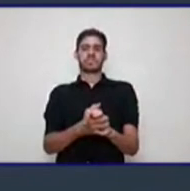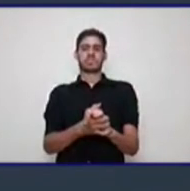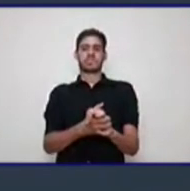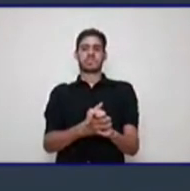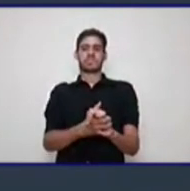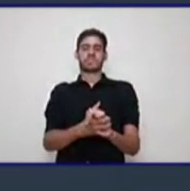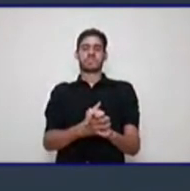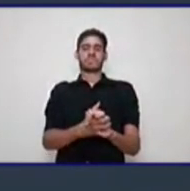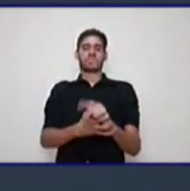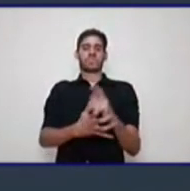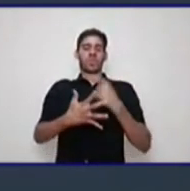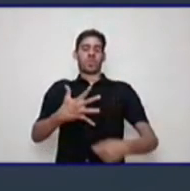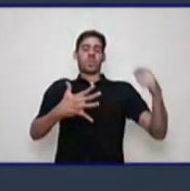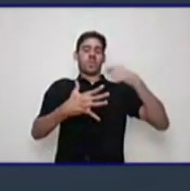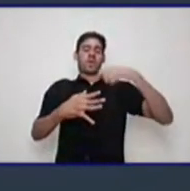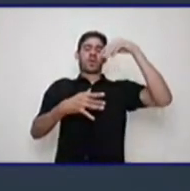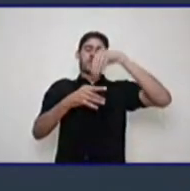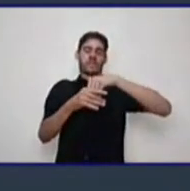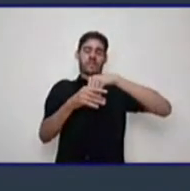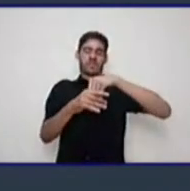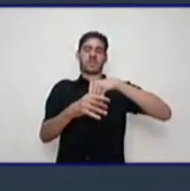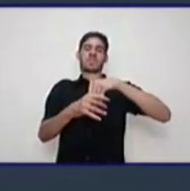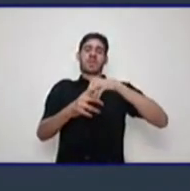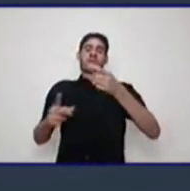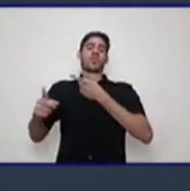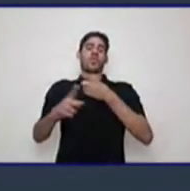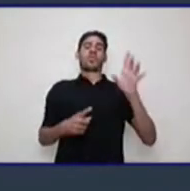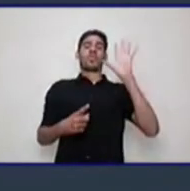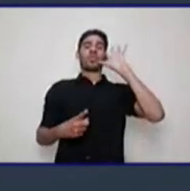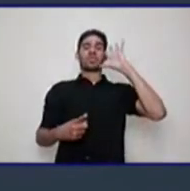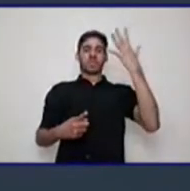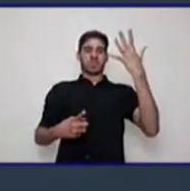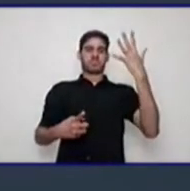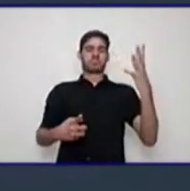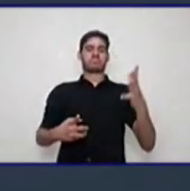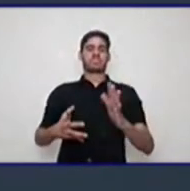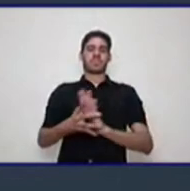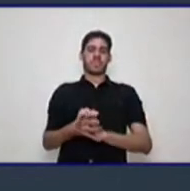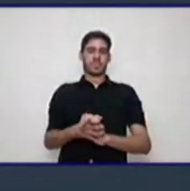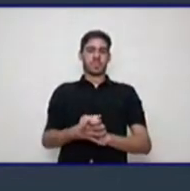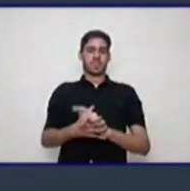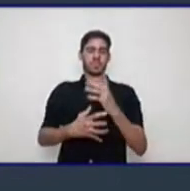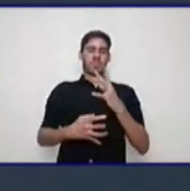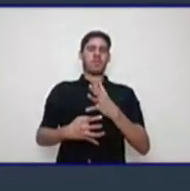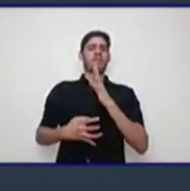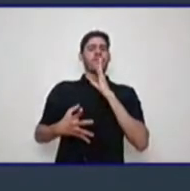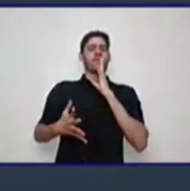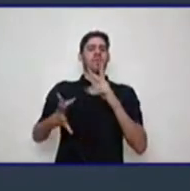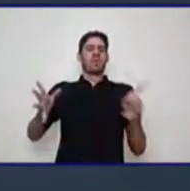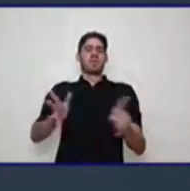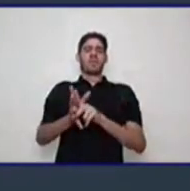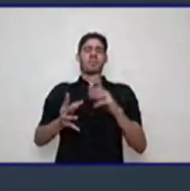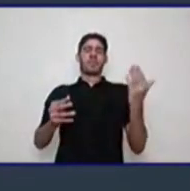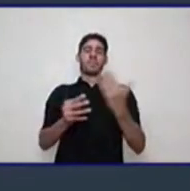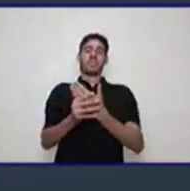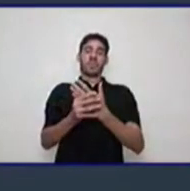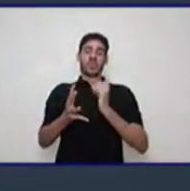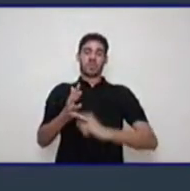Trata-se de agravo interno contra decisão que conheceu do agravo nos próprios autos e